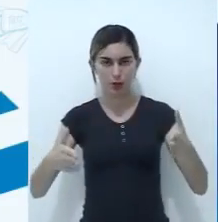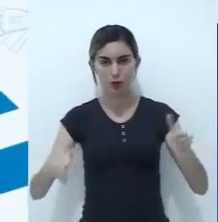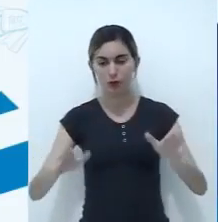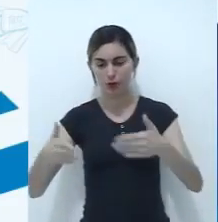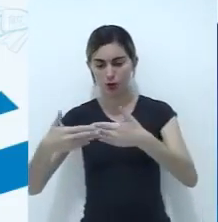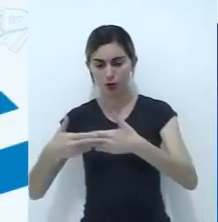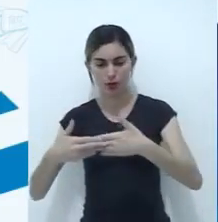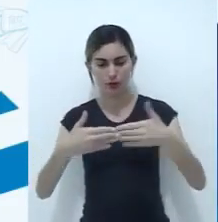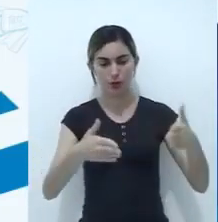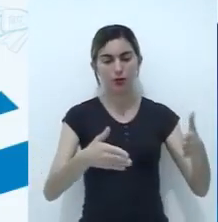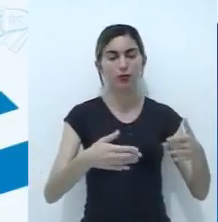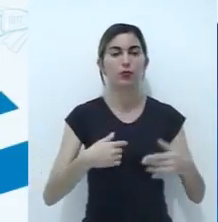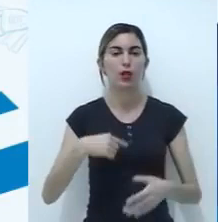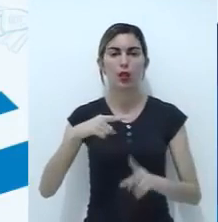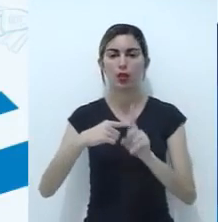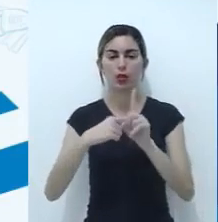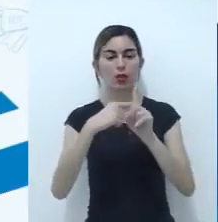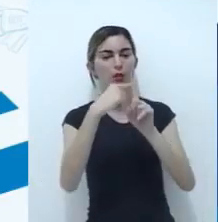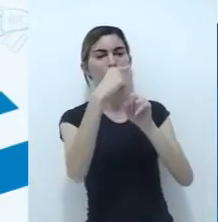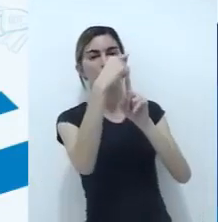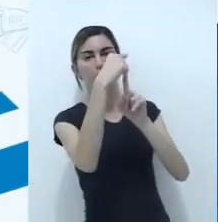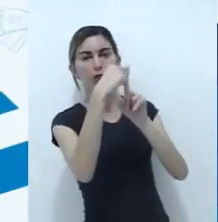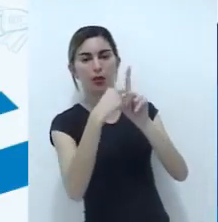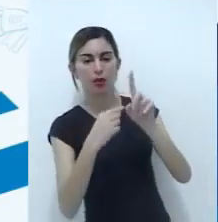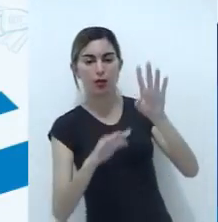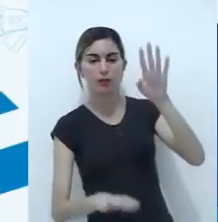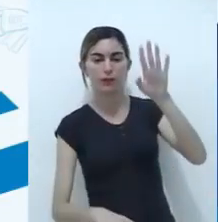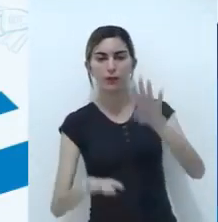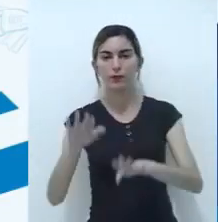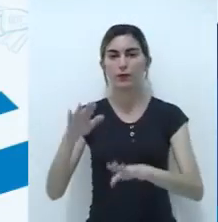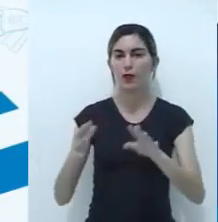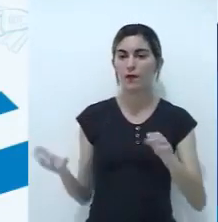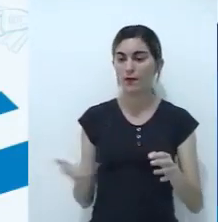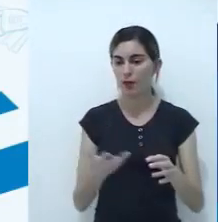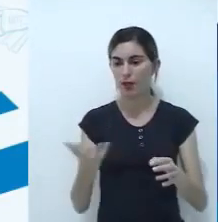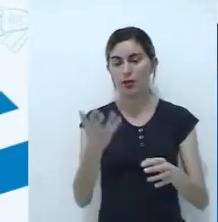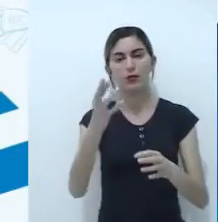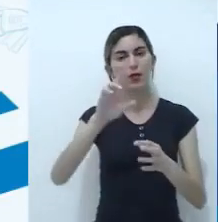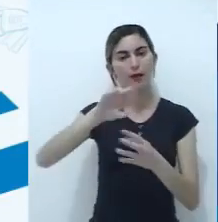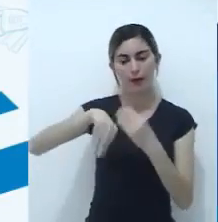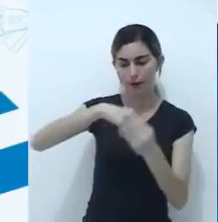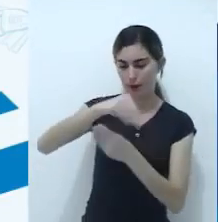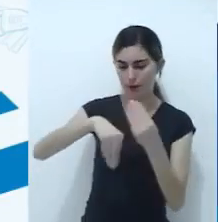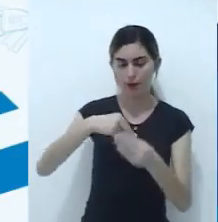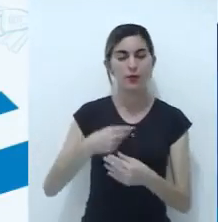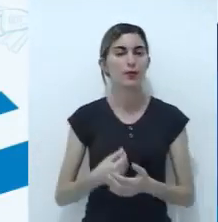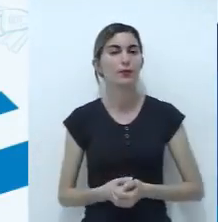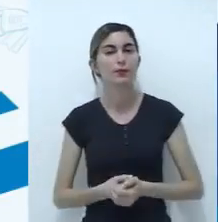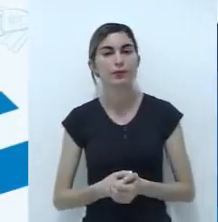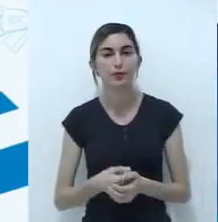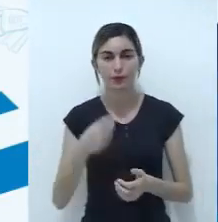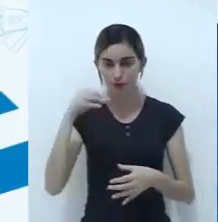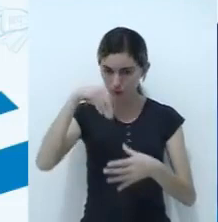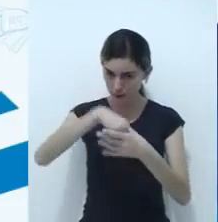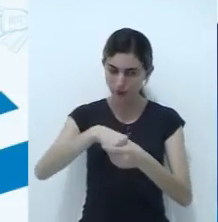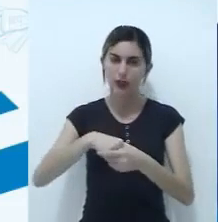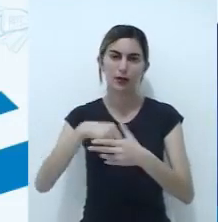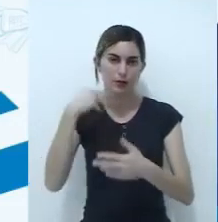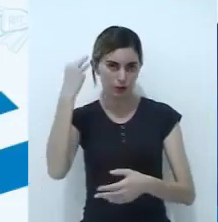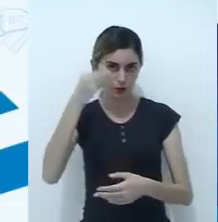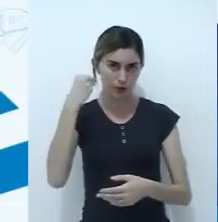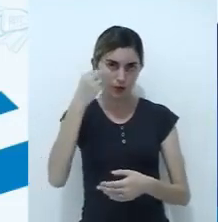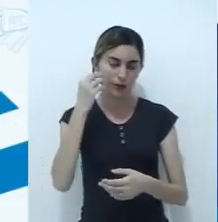abertos. E a temperatura alterando a velocidade da reação dentro